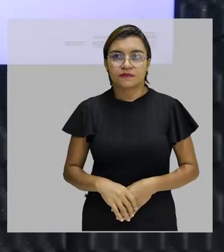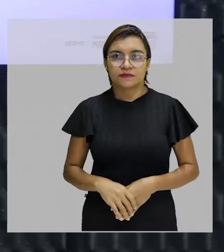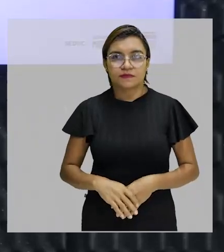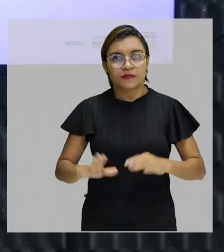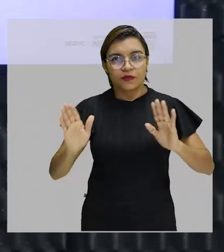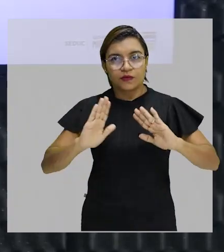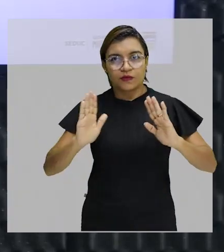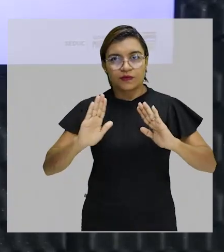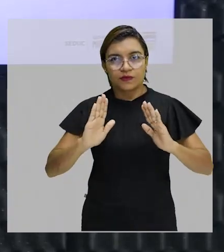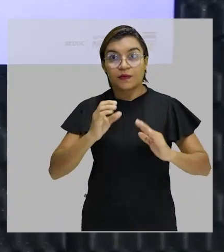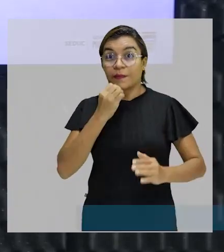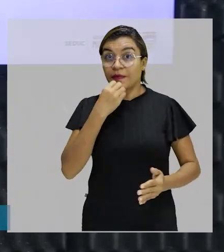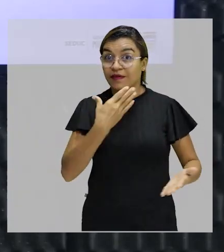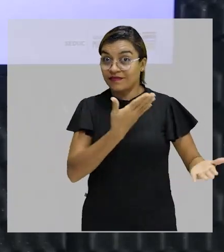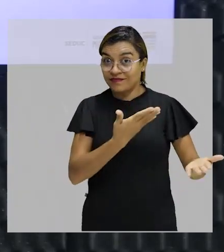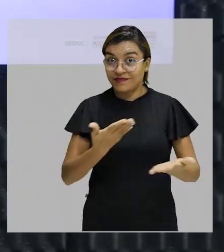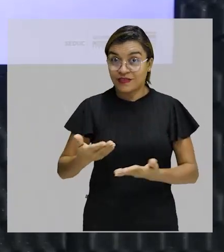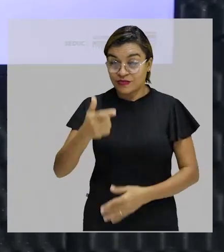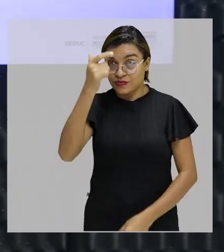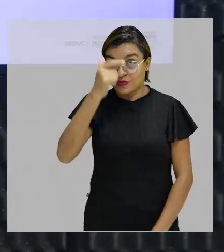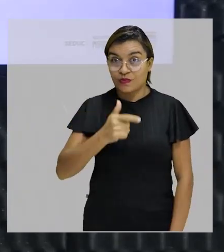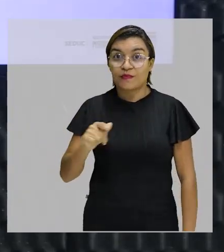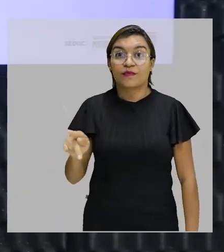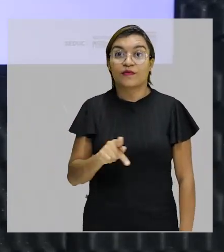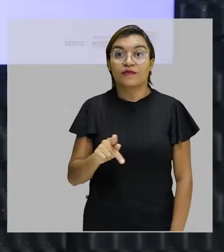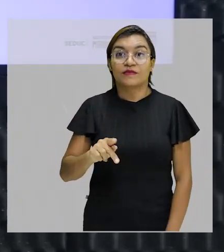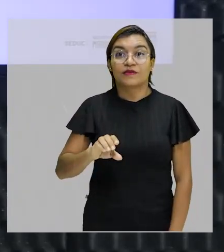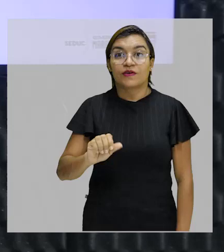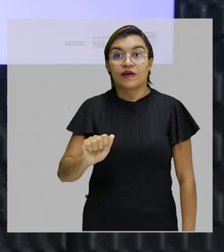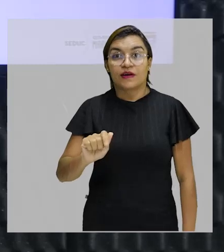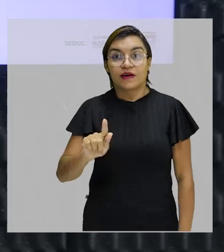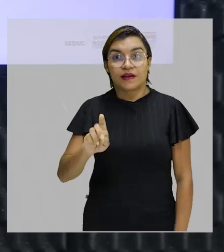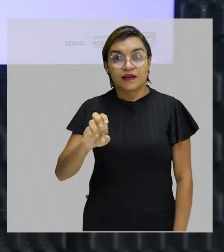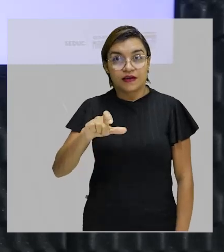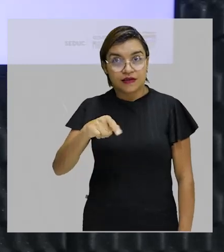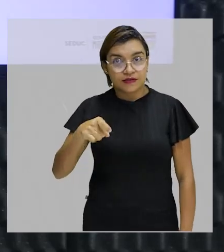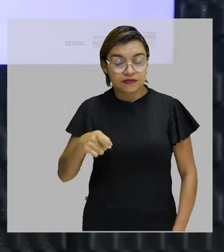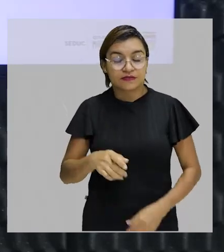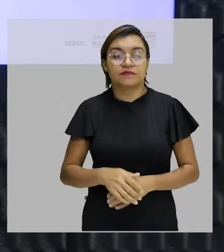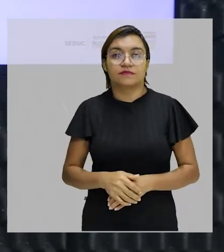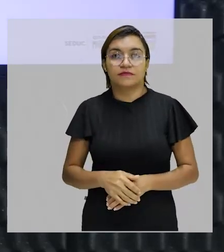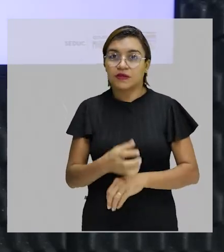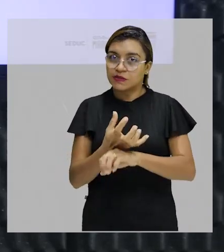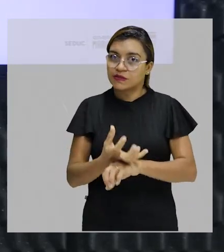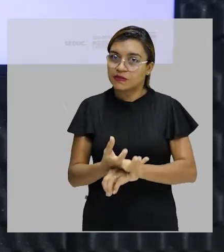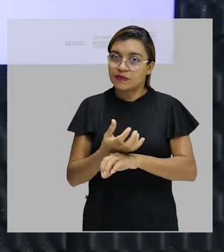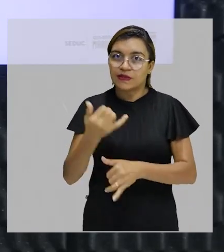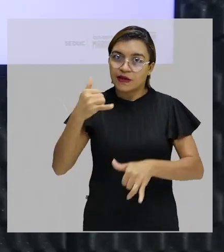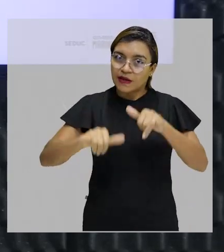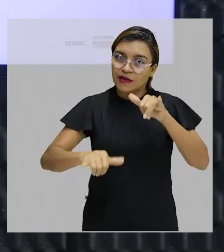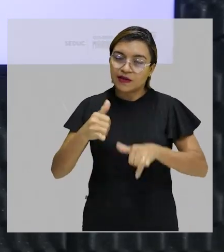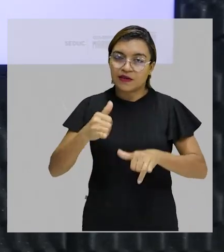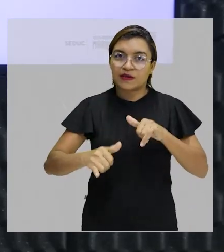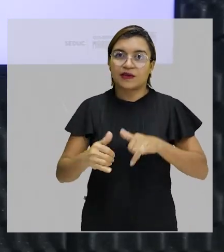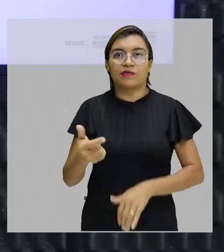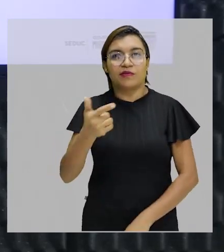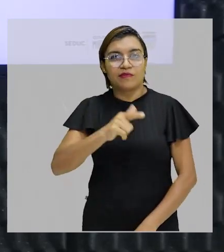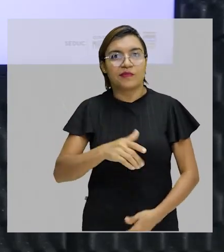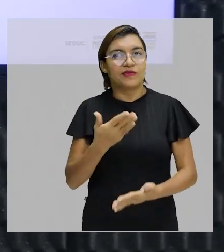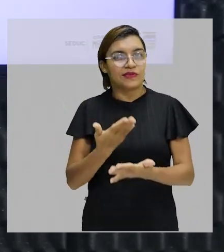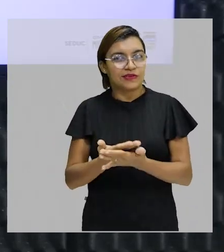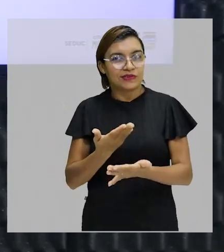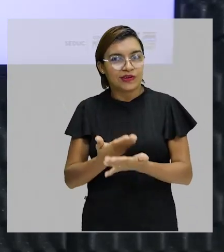Olá, turma, sejam todos bem-vindos. Professor Alex Ferreira, disciplina Química, mais uma aula do nosso projeto Fique em Casa